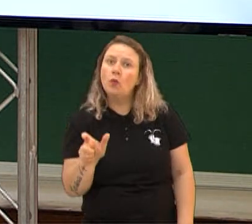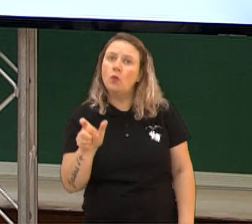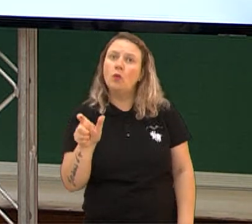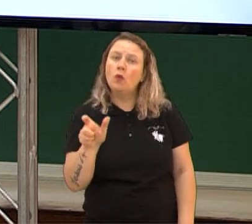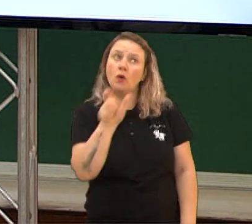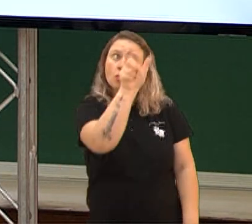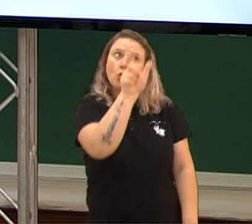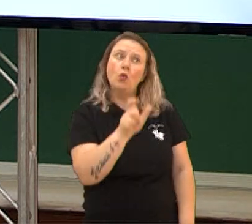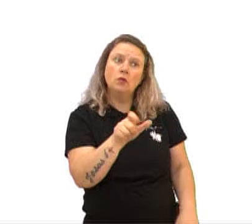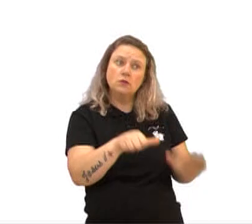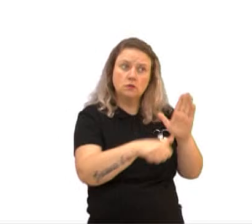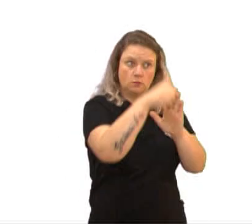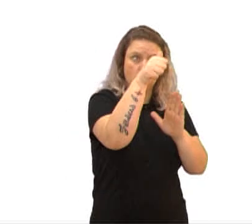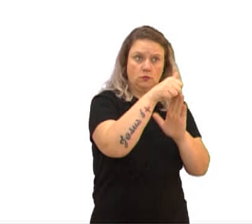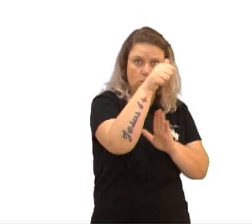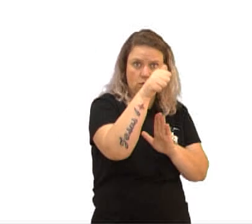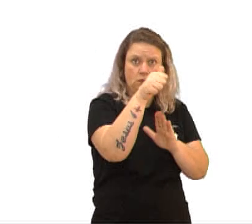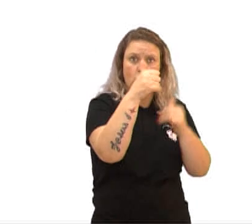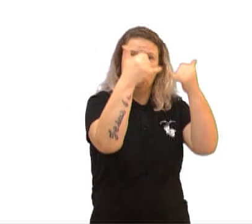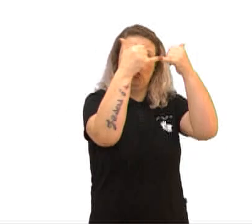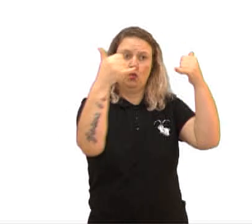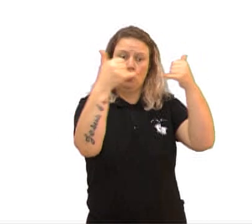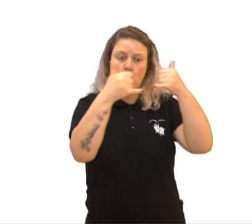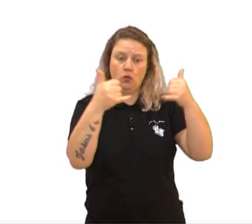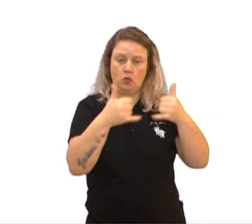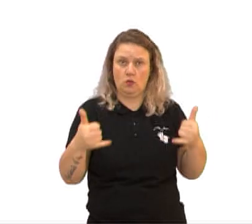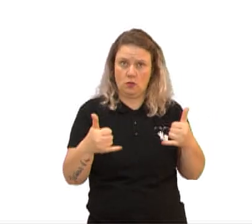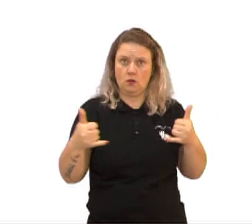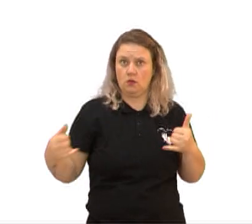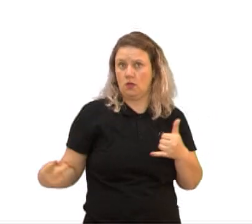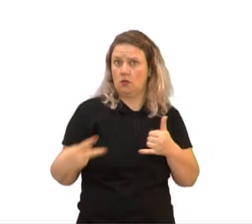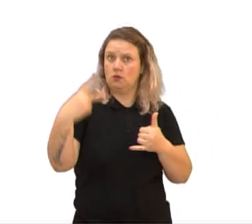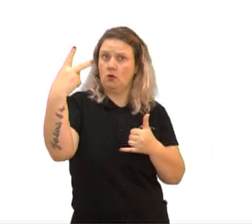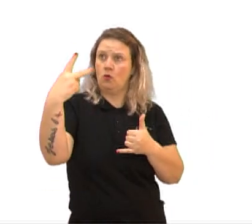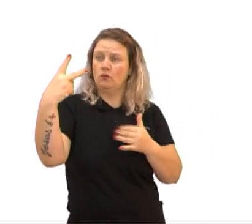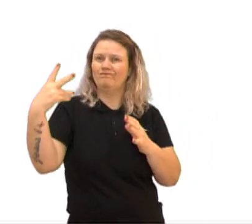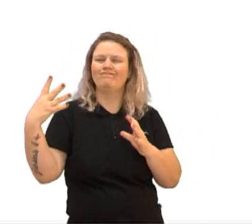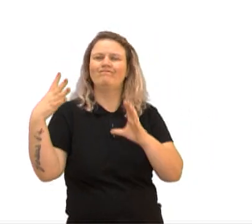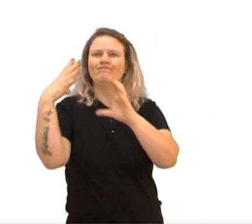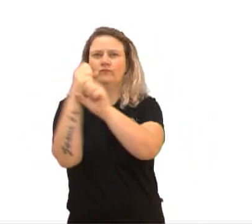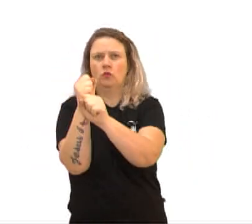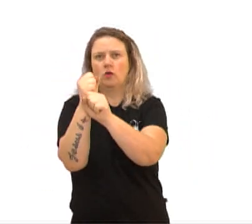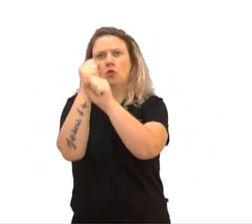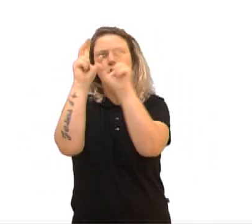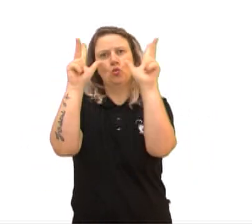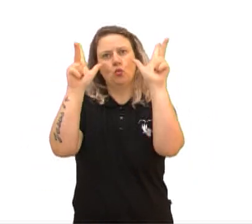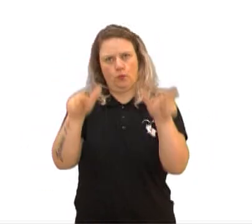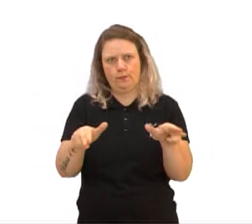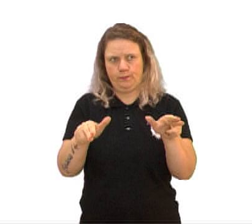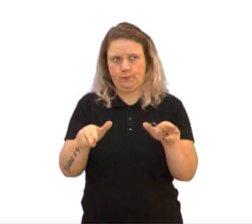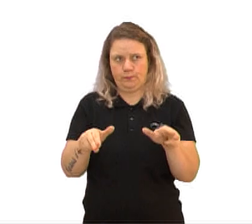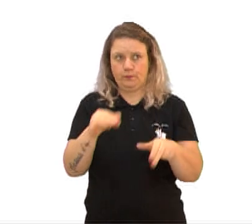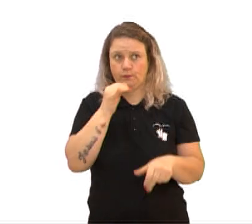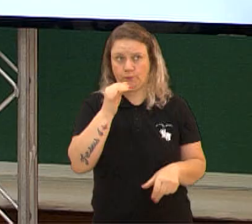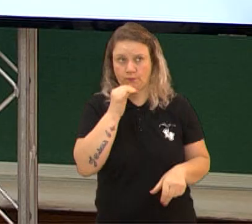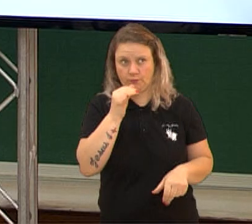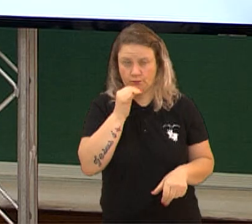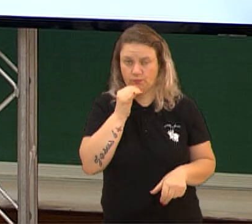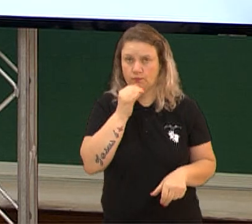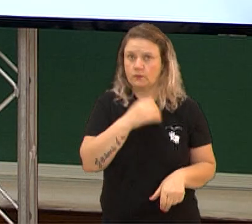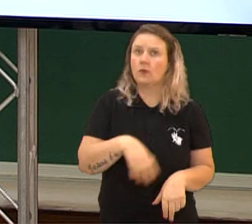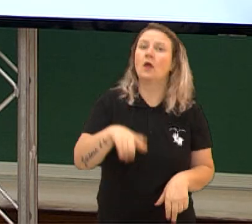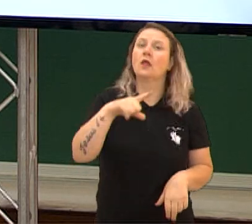ser igual ao número de linhas da segunda. Vou repetir isso, tá? Olha só, olha esse exemplo aqui. Está vendo que o número